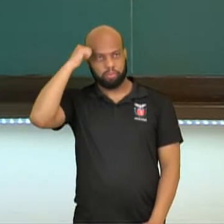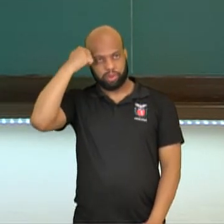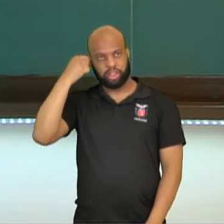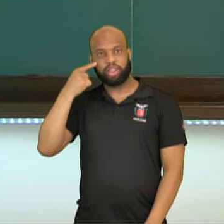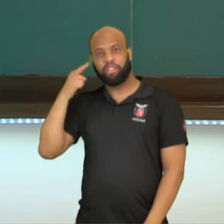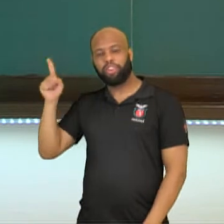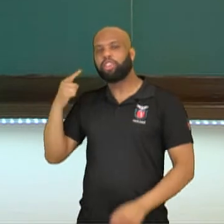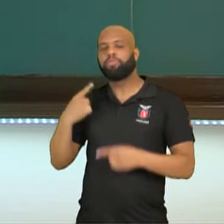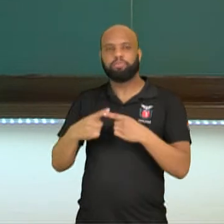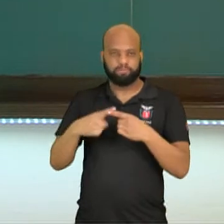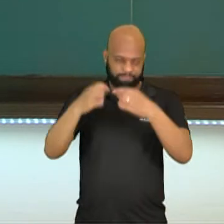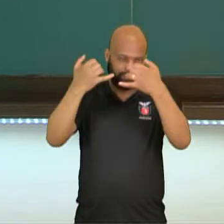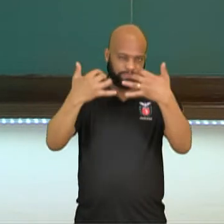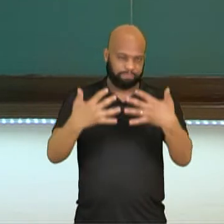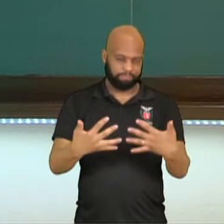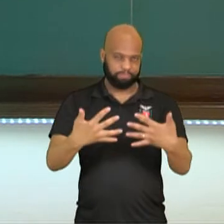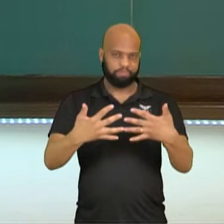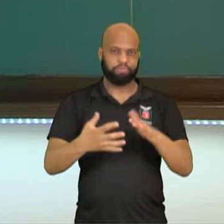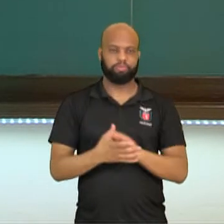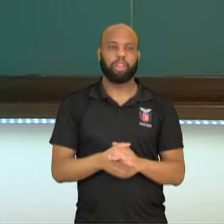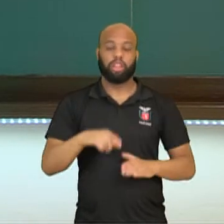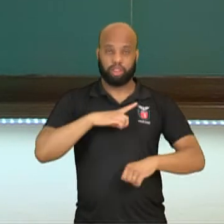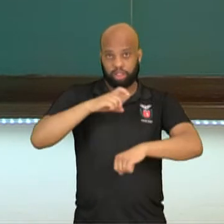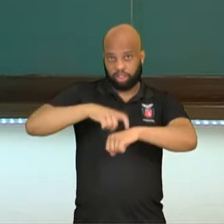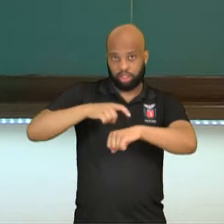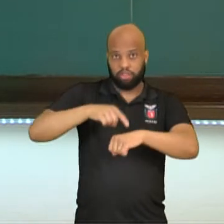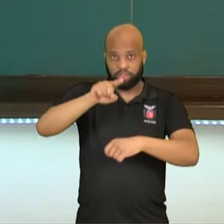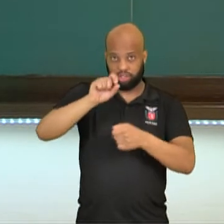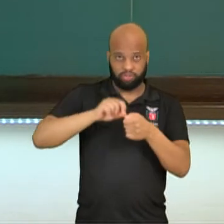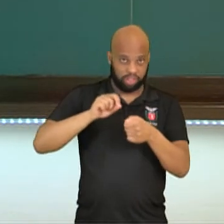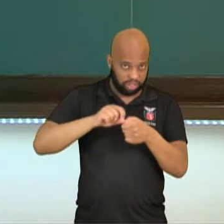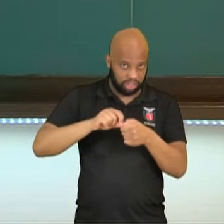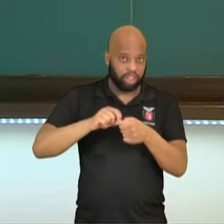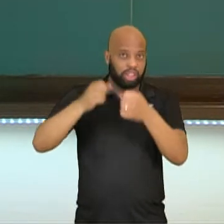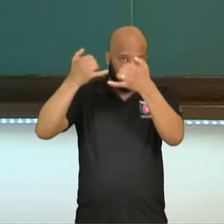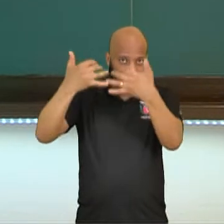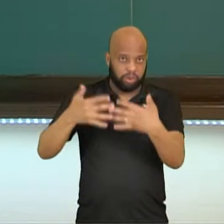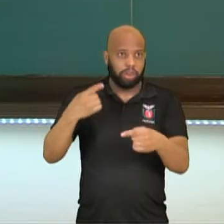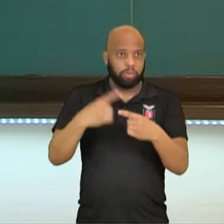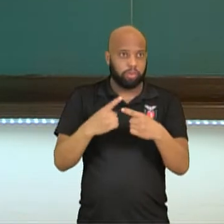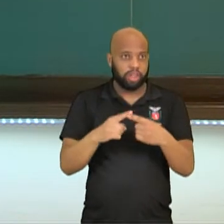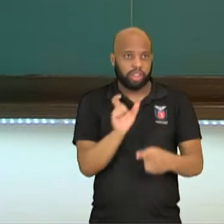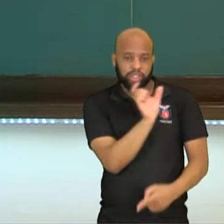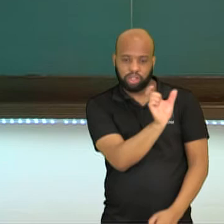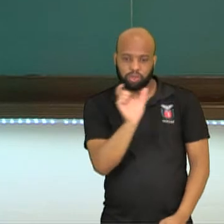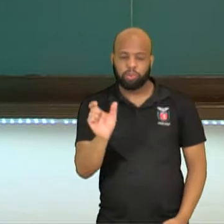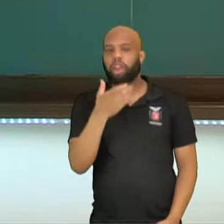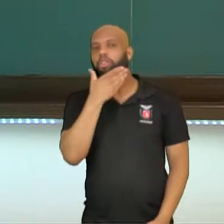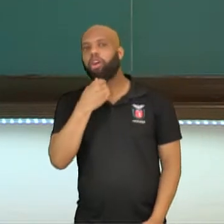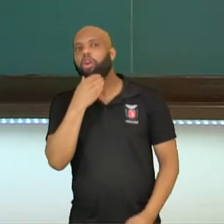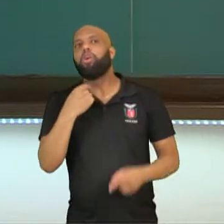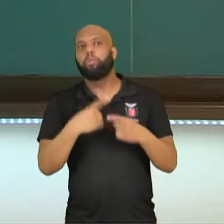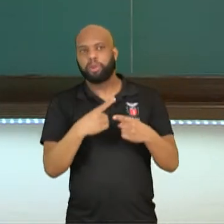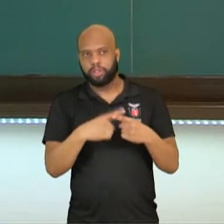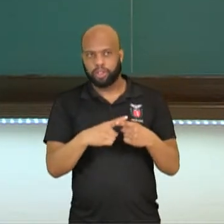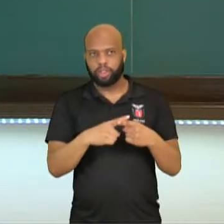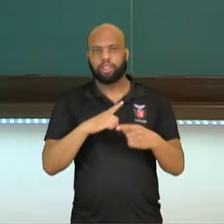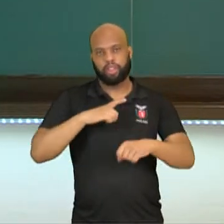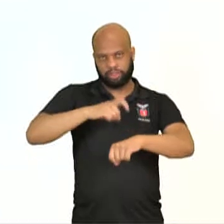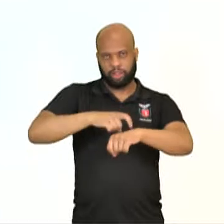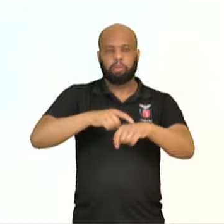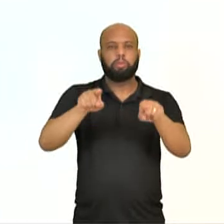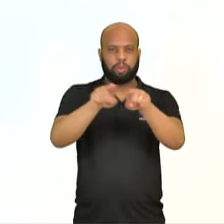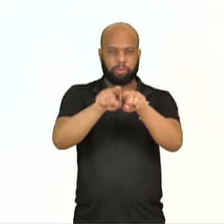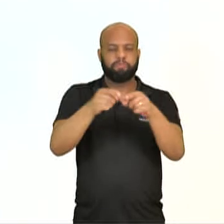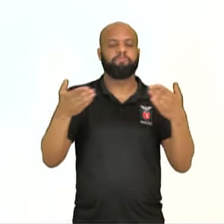passarre, que está na penúltima linha aqui. Tá? Por que essas palavras são masculinas? Vamos lá, mais um